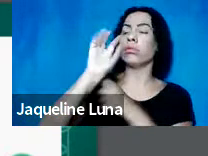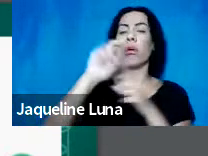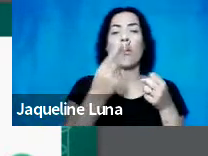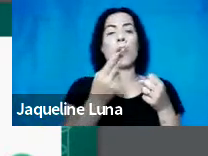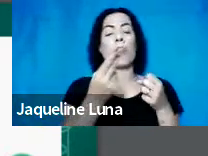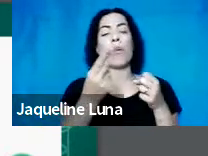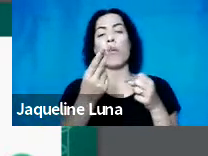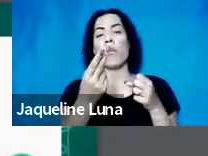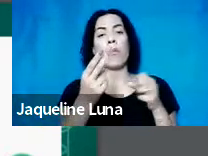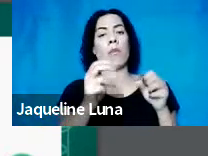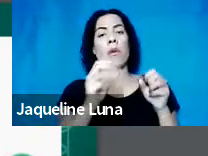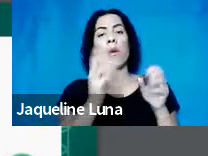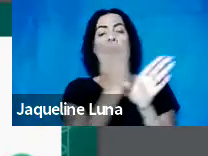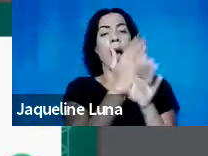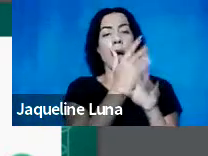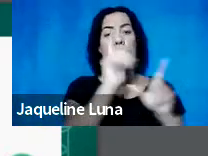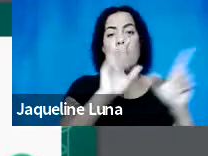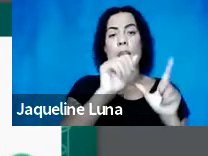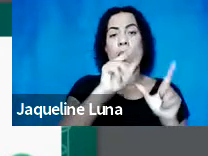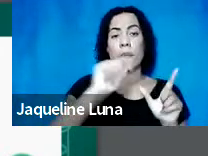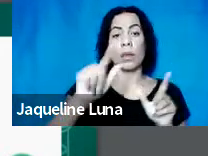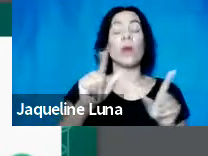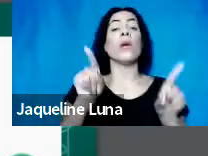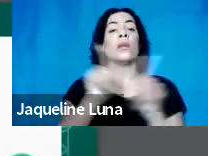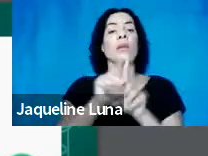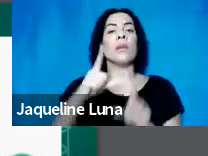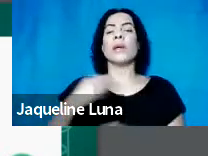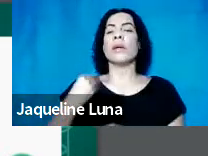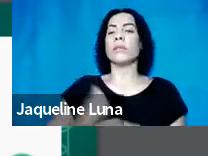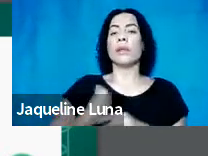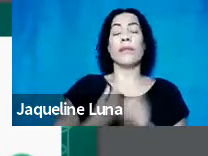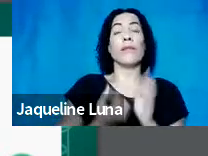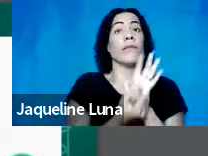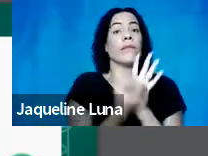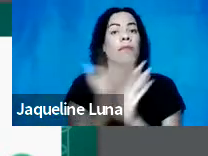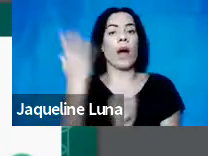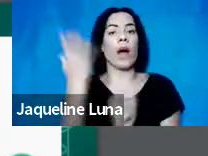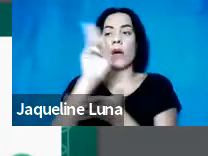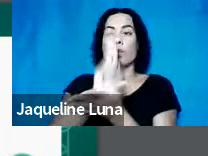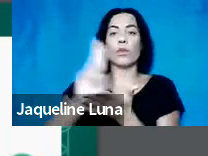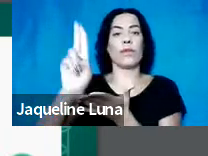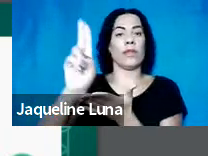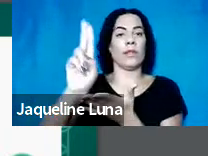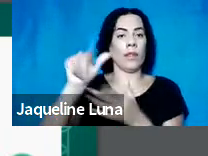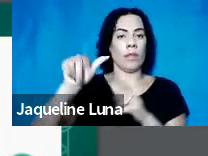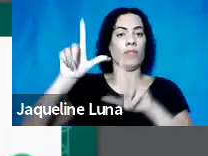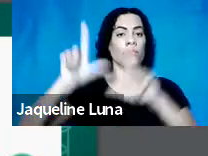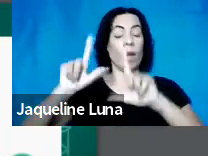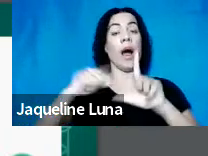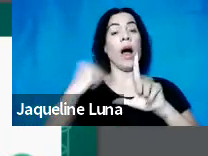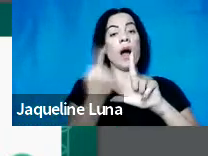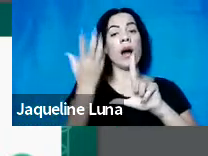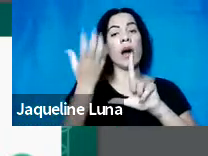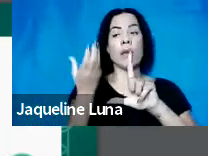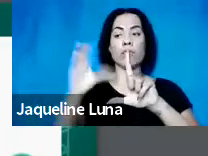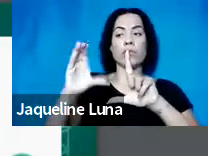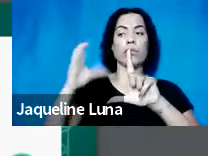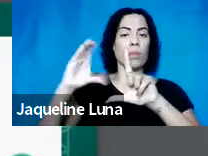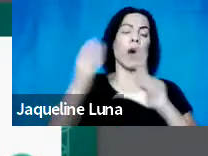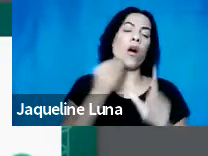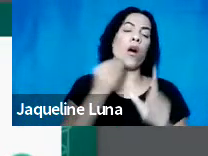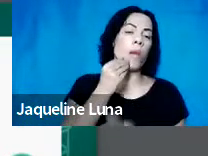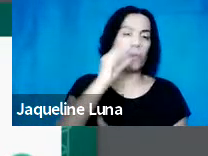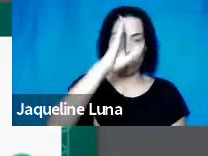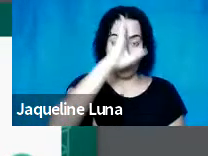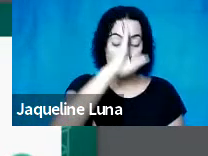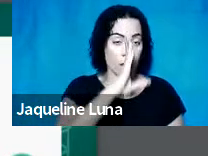canais abertos. E também existem muitas emissoras universitárias, porque a gente disponibiliza esse programa, obviamente, gratuitamente,